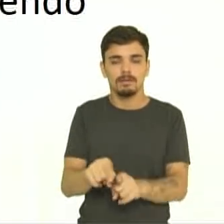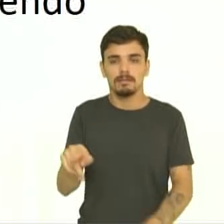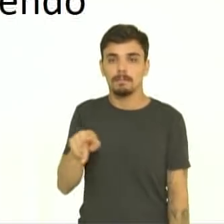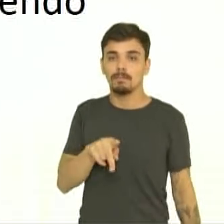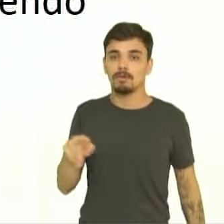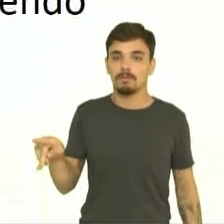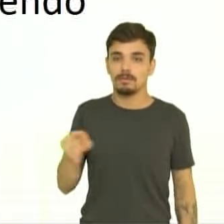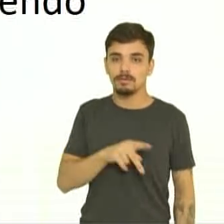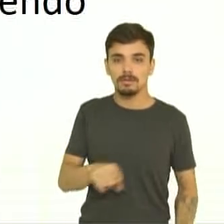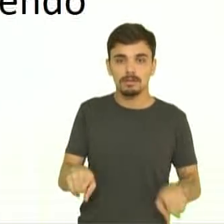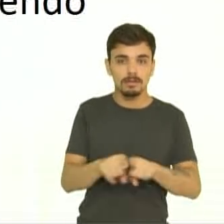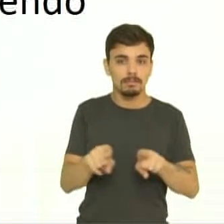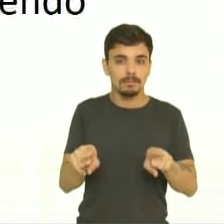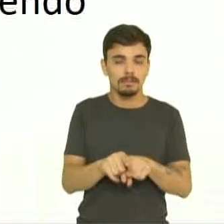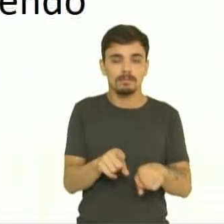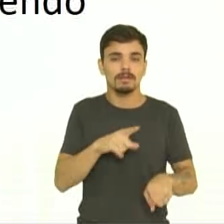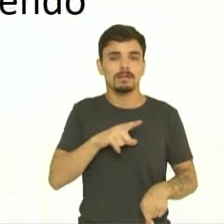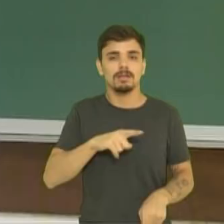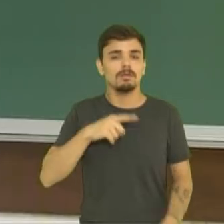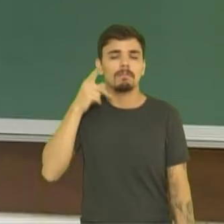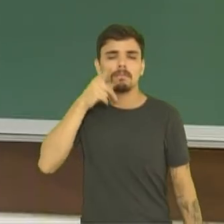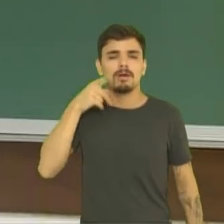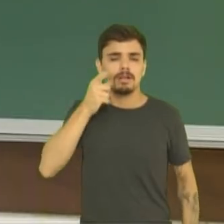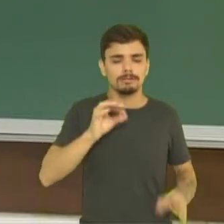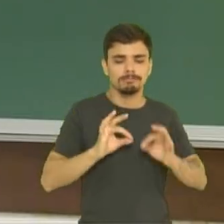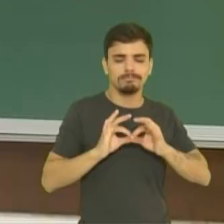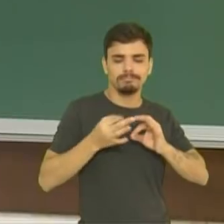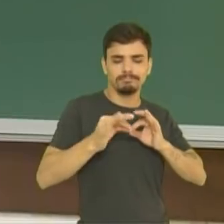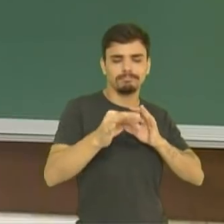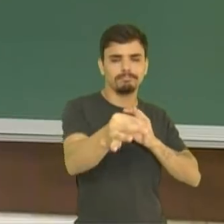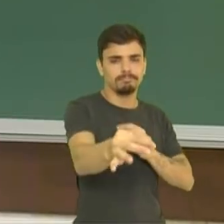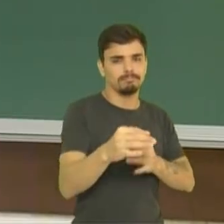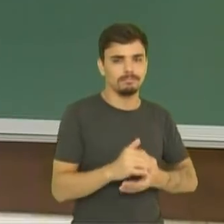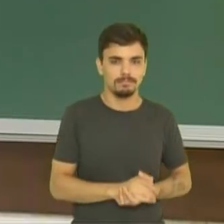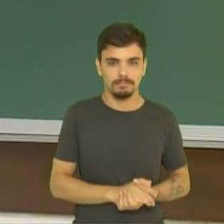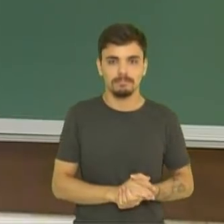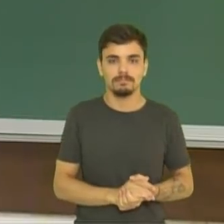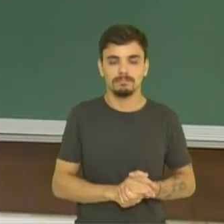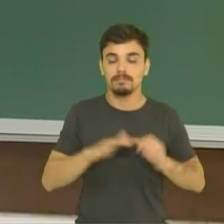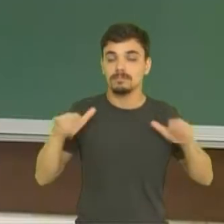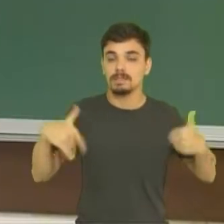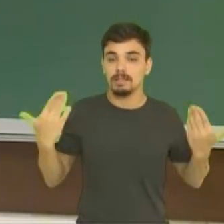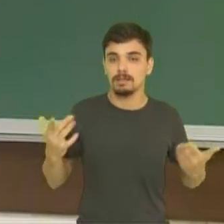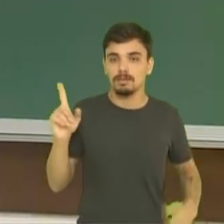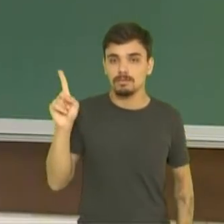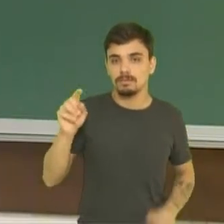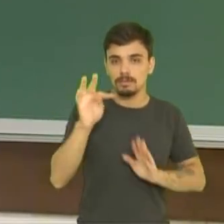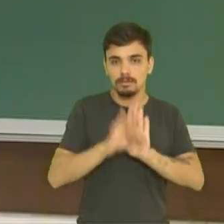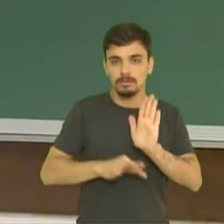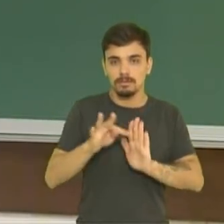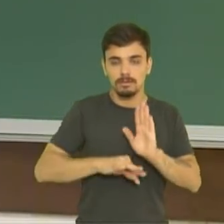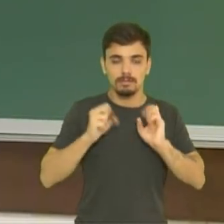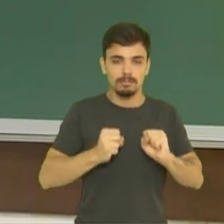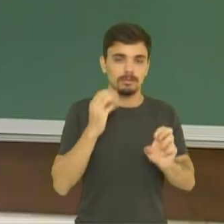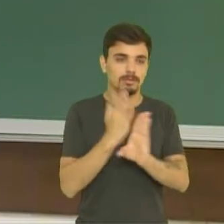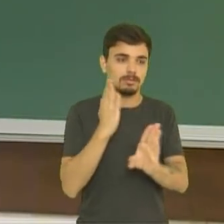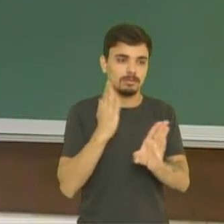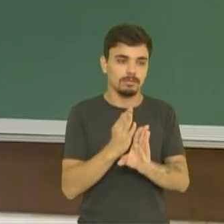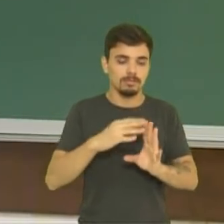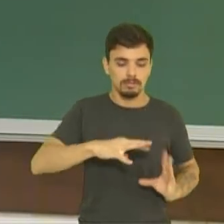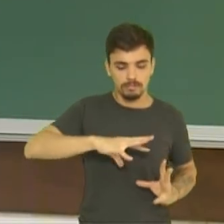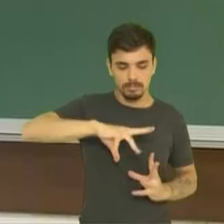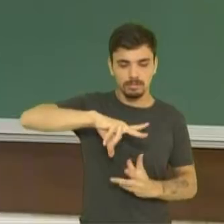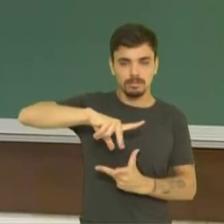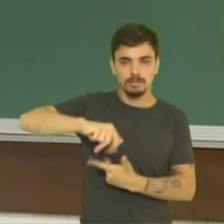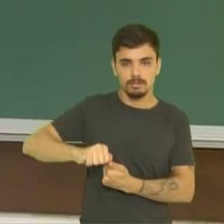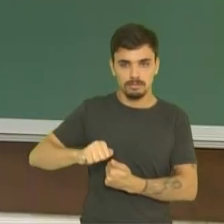professores, estabelecendo uma política em longo prazo. Então, esse texto você pode encontrar lá no